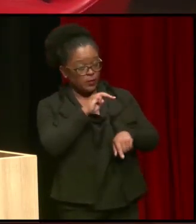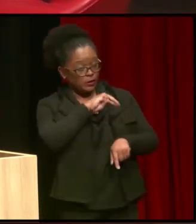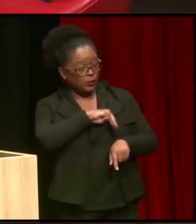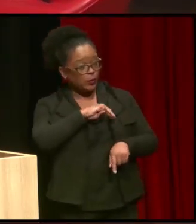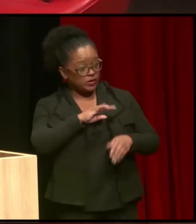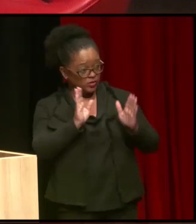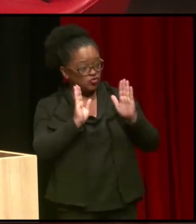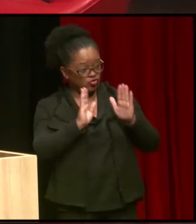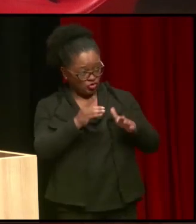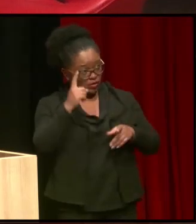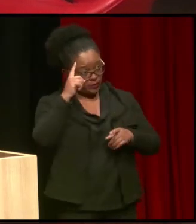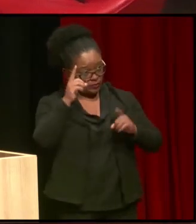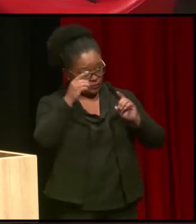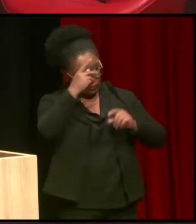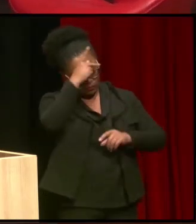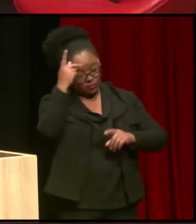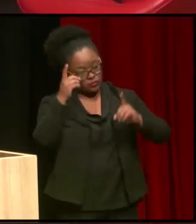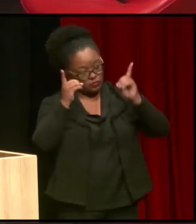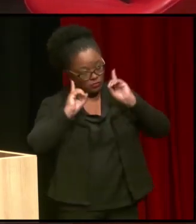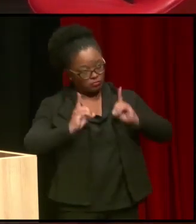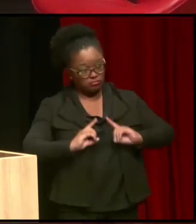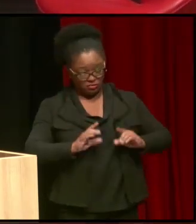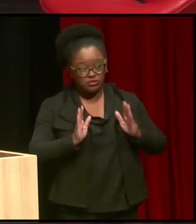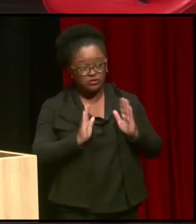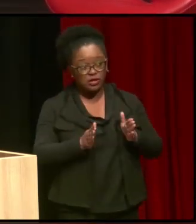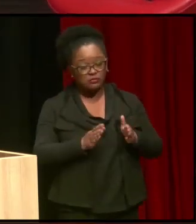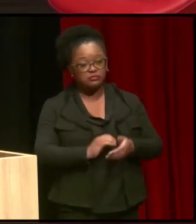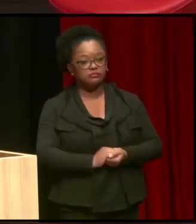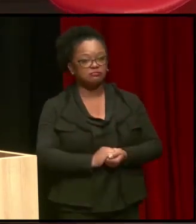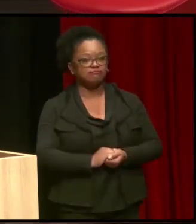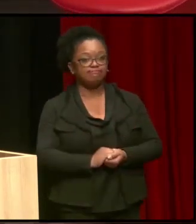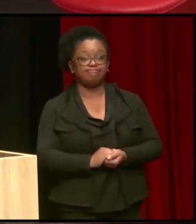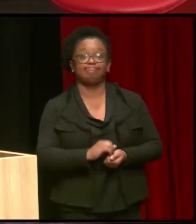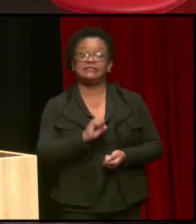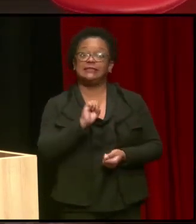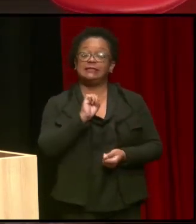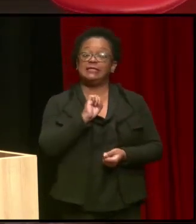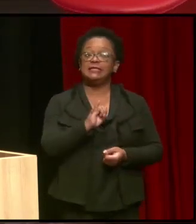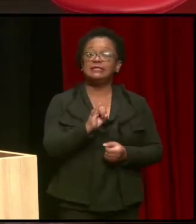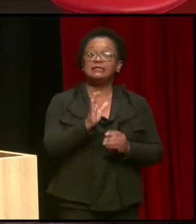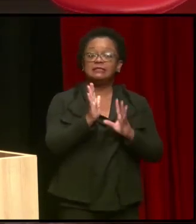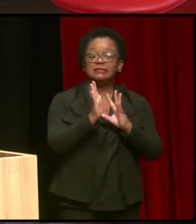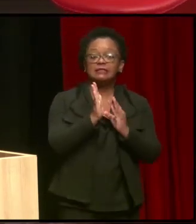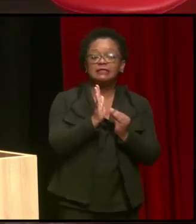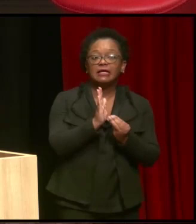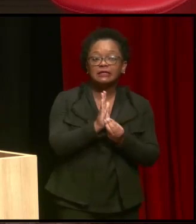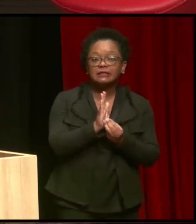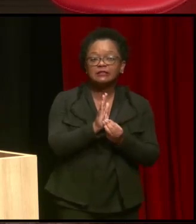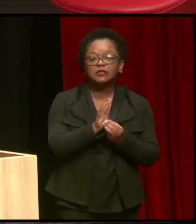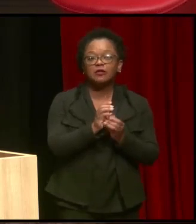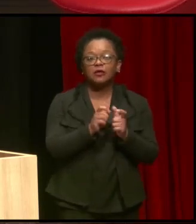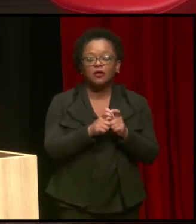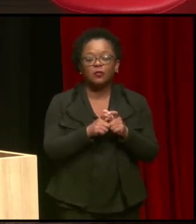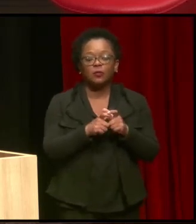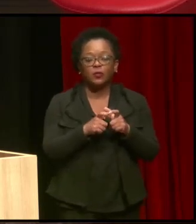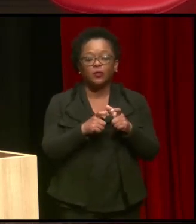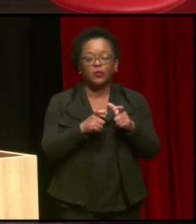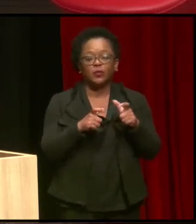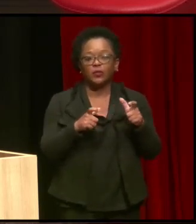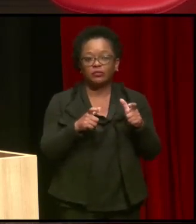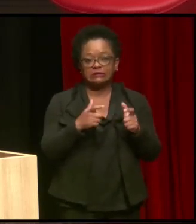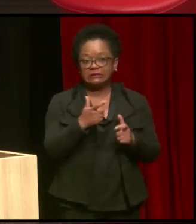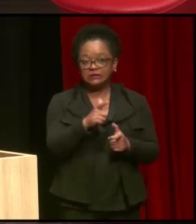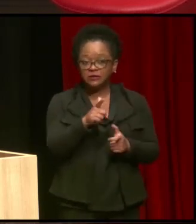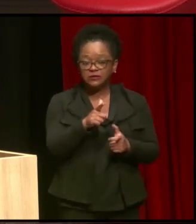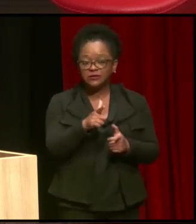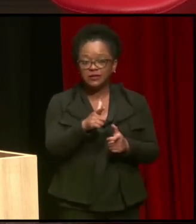com pessoas com deficiência? Se a sua igreja, meu amigo, não está crescendo, você tá, vamos falar assim de uma forma rápida,